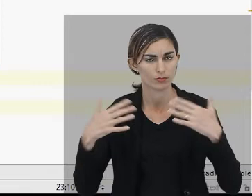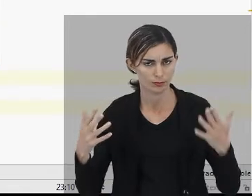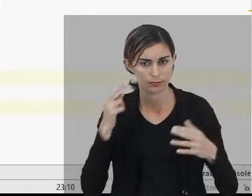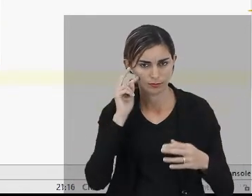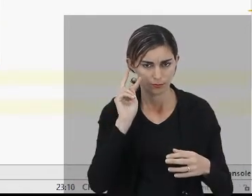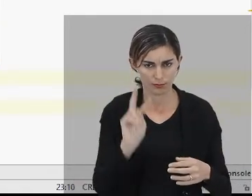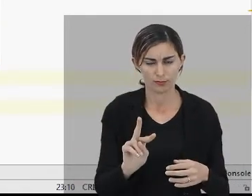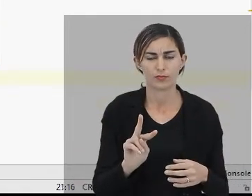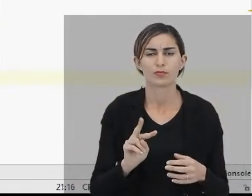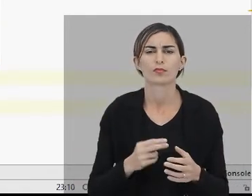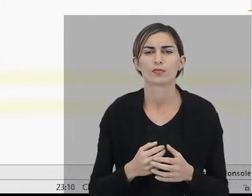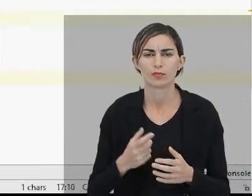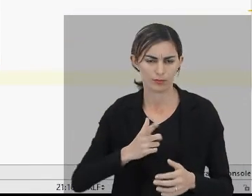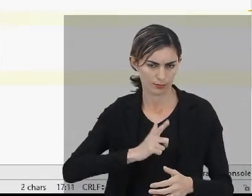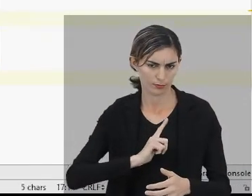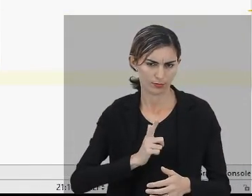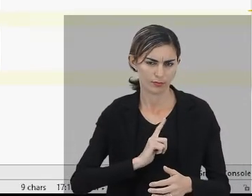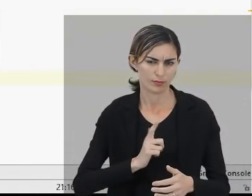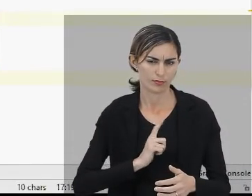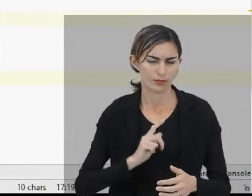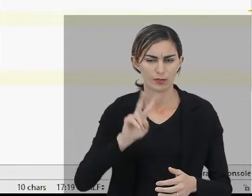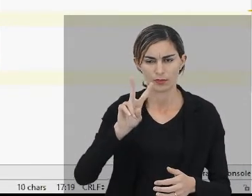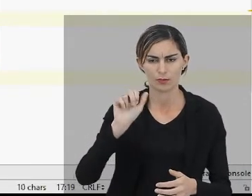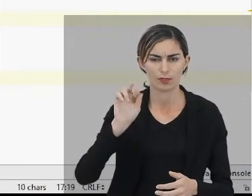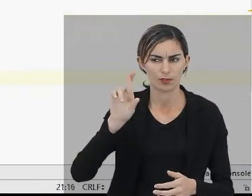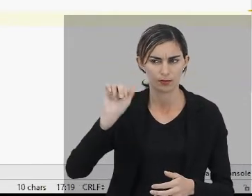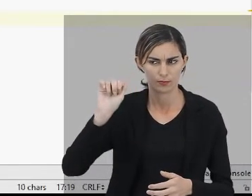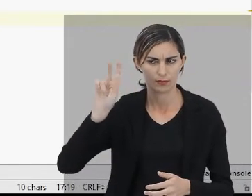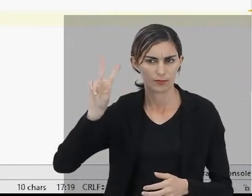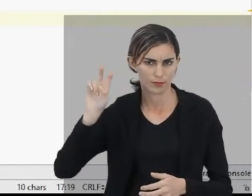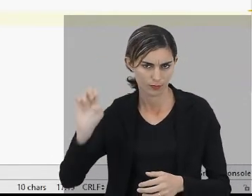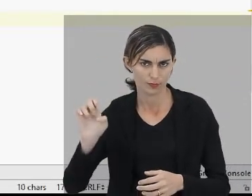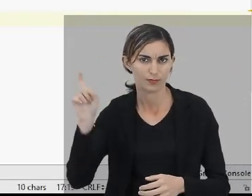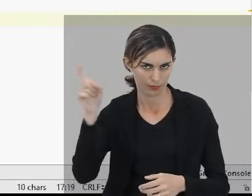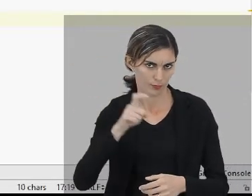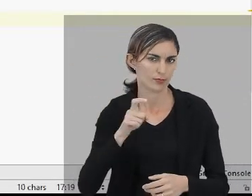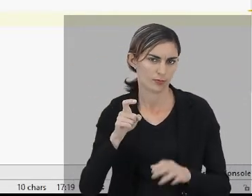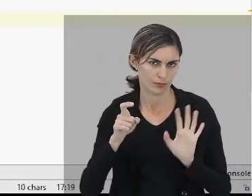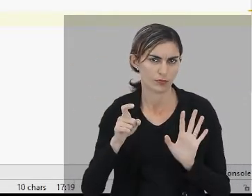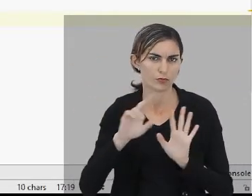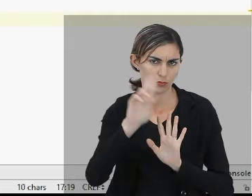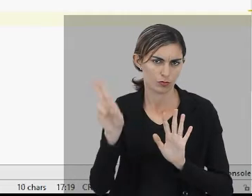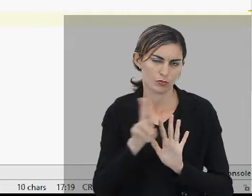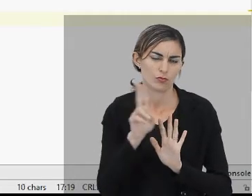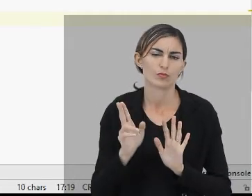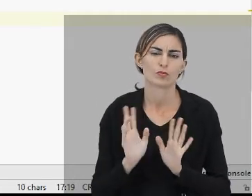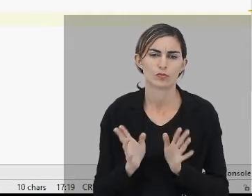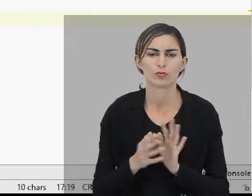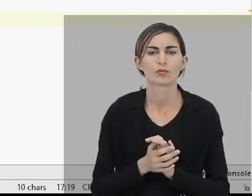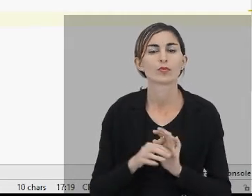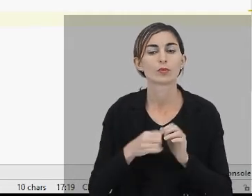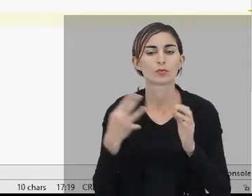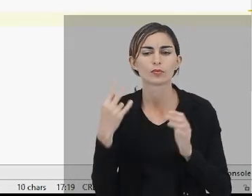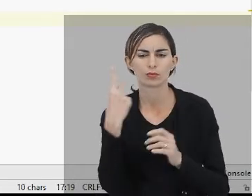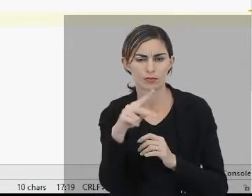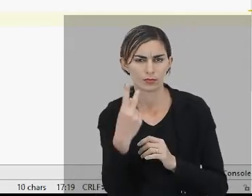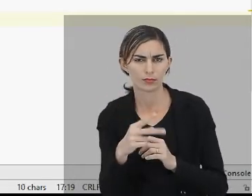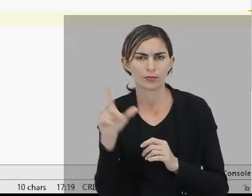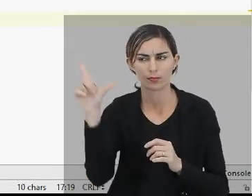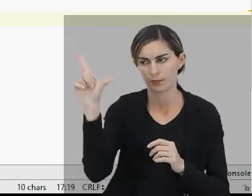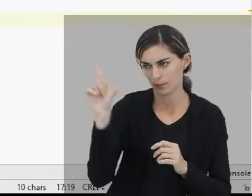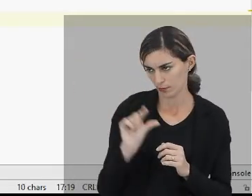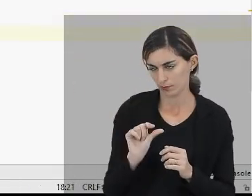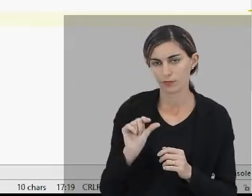Então, observe que eu tenho uma variável que eu já uso na minha aplicação. Enquanto ela